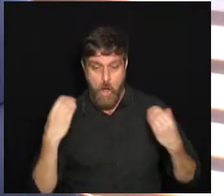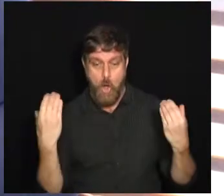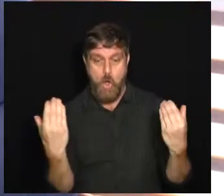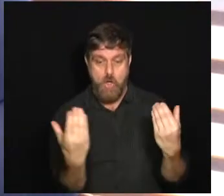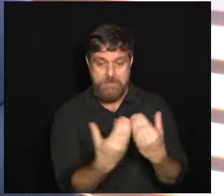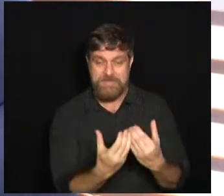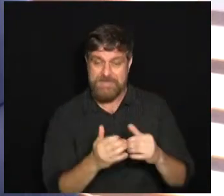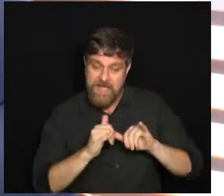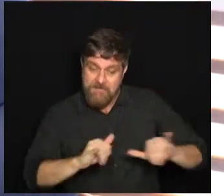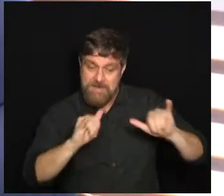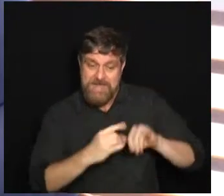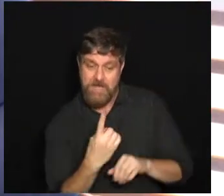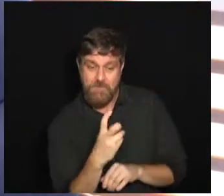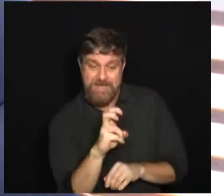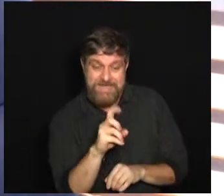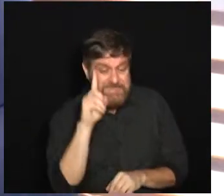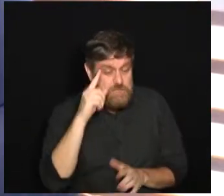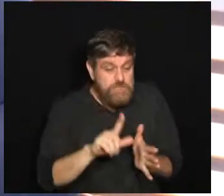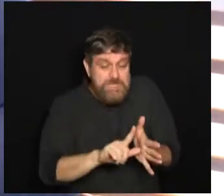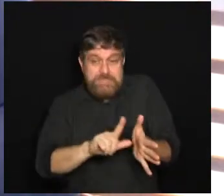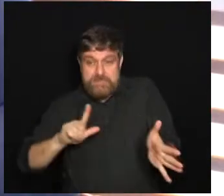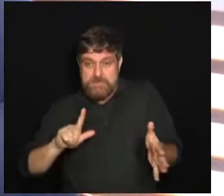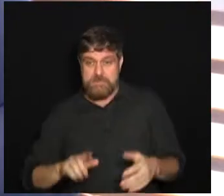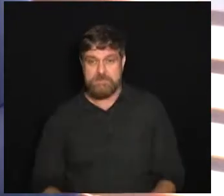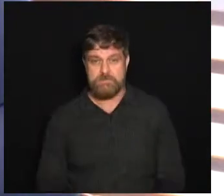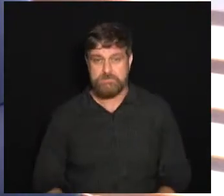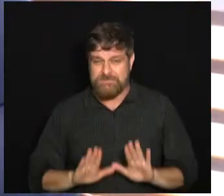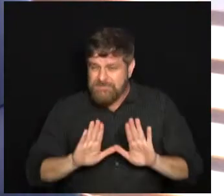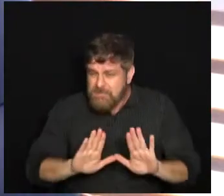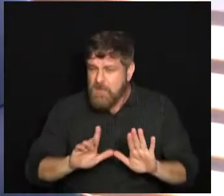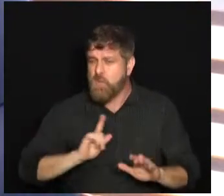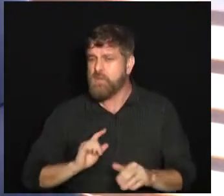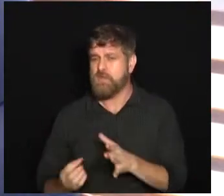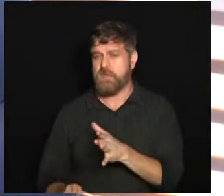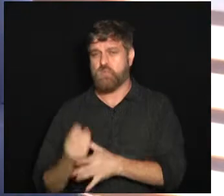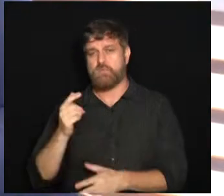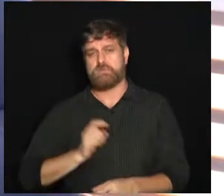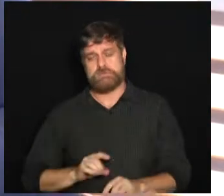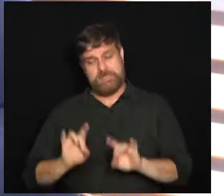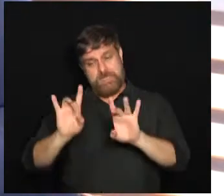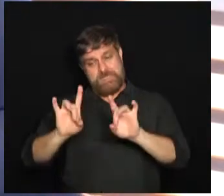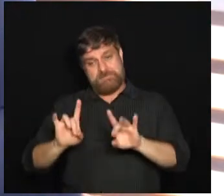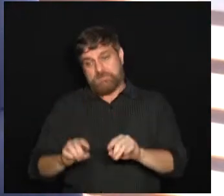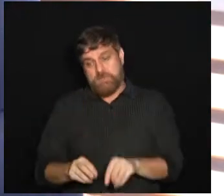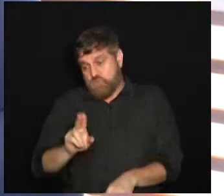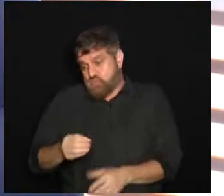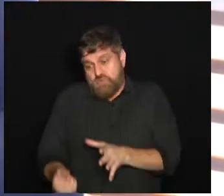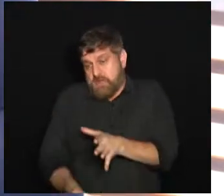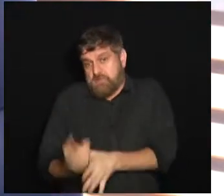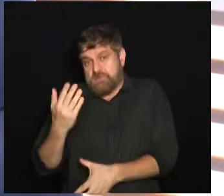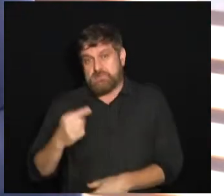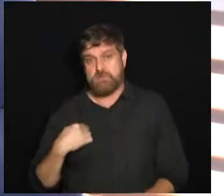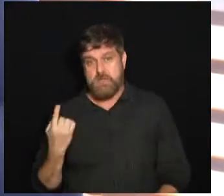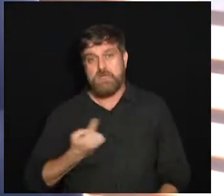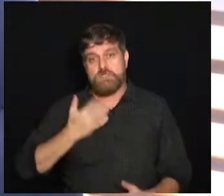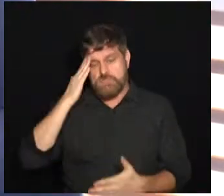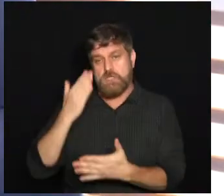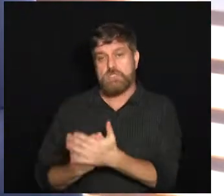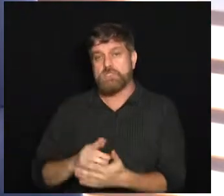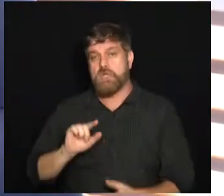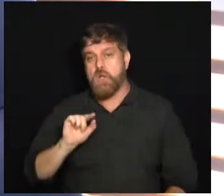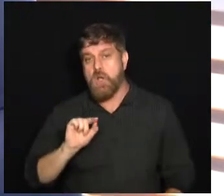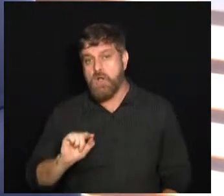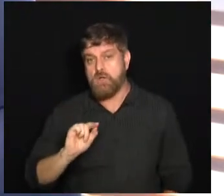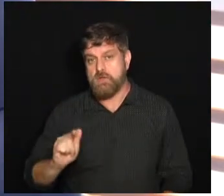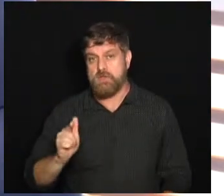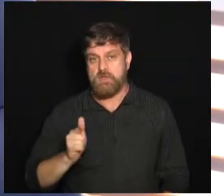ser comunicadas com 15 dias de antecedência. No entanto, a situação aqui é peculiar e é inédita. Então, acreditamos que, por esse